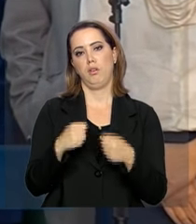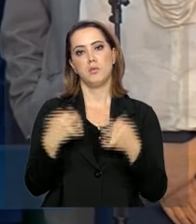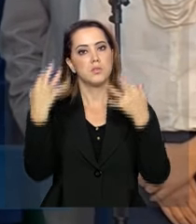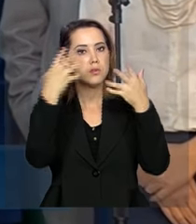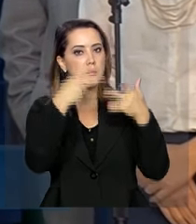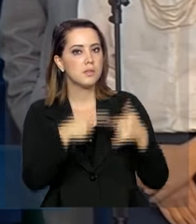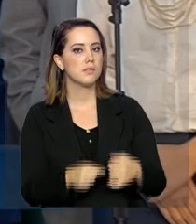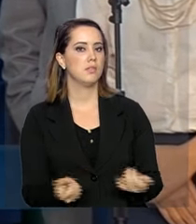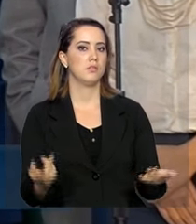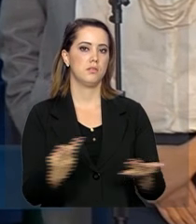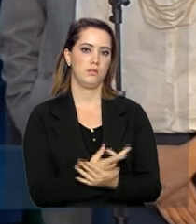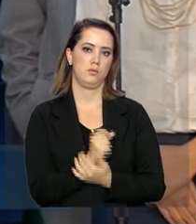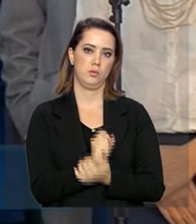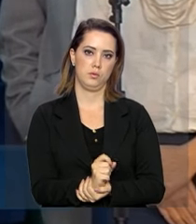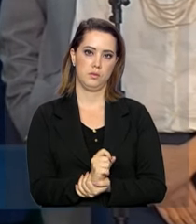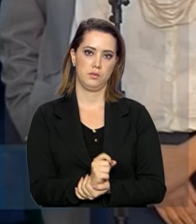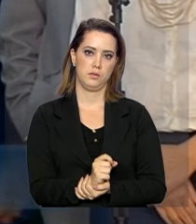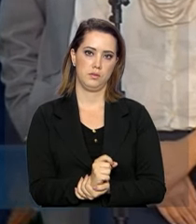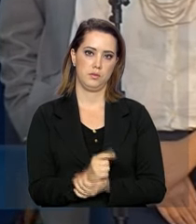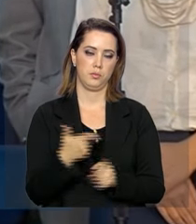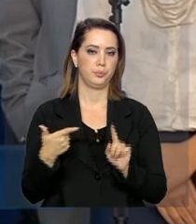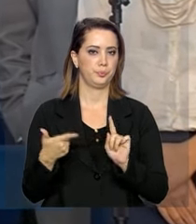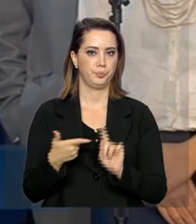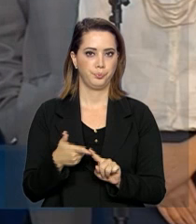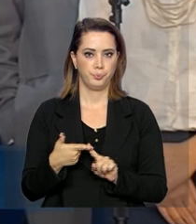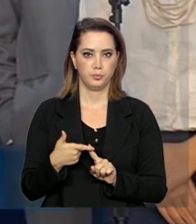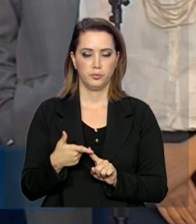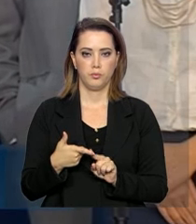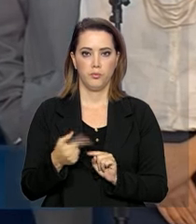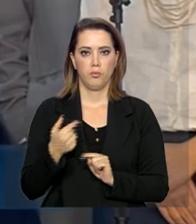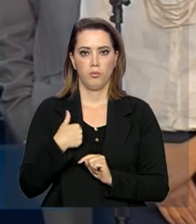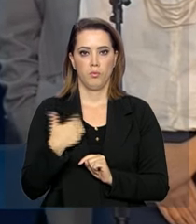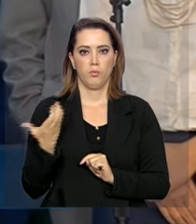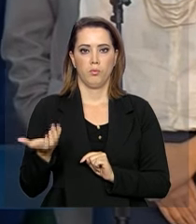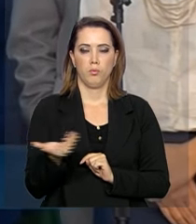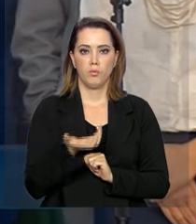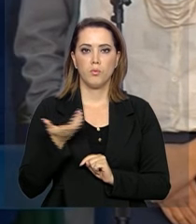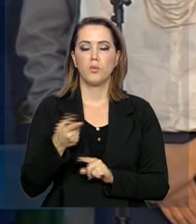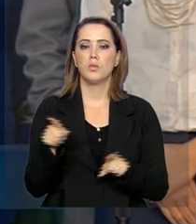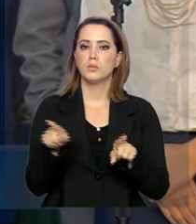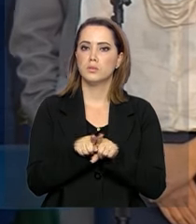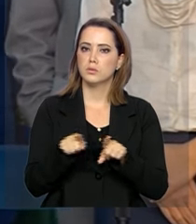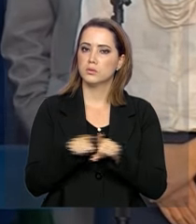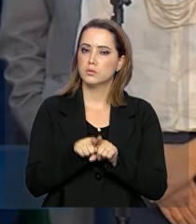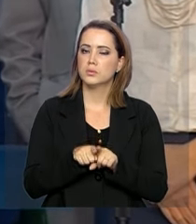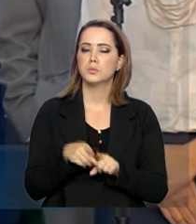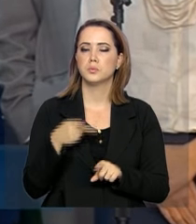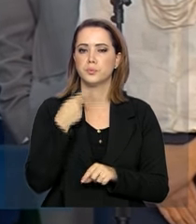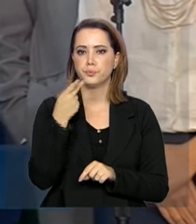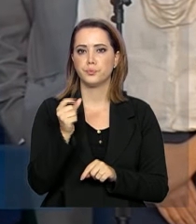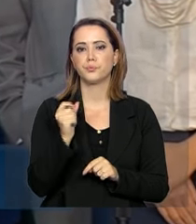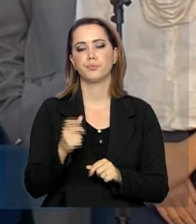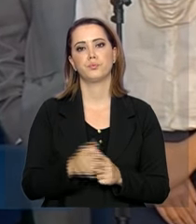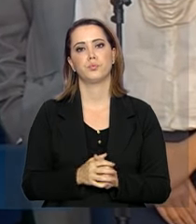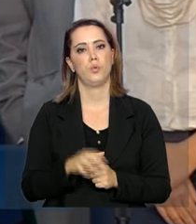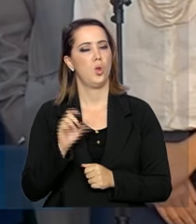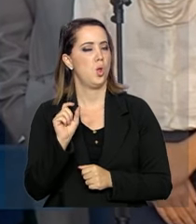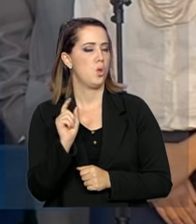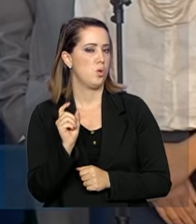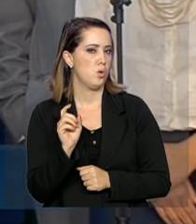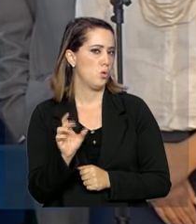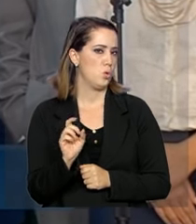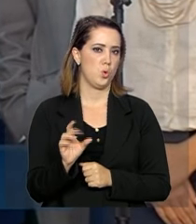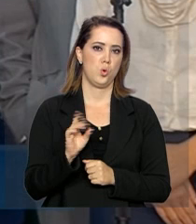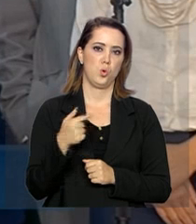fatos. Em segundo lugar, eu quero também me manifestar não só